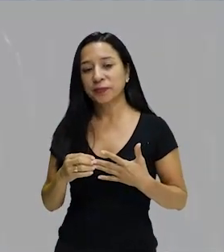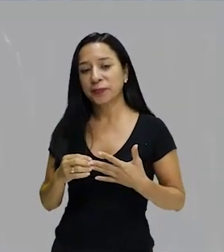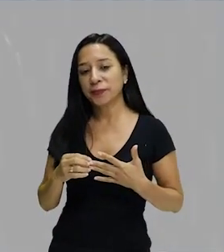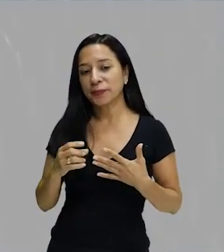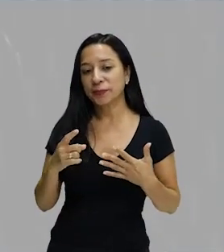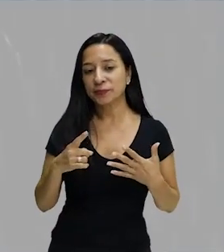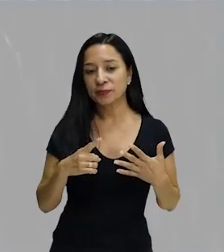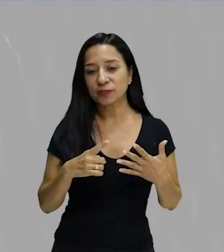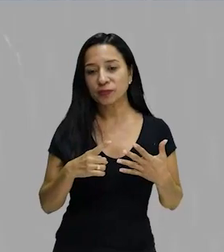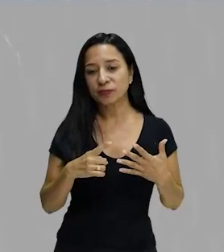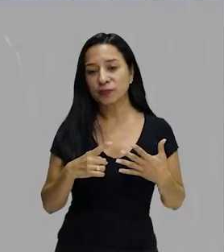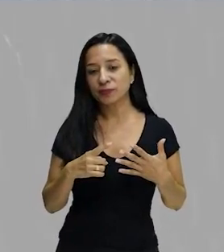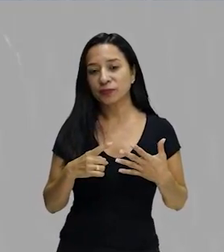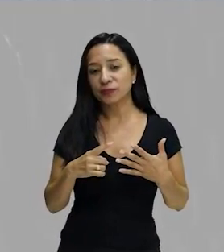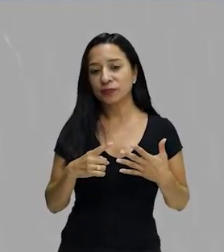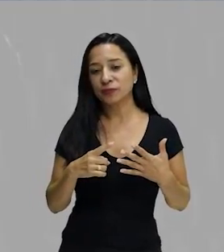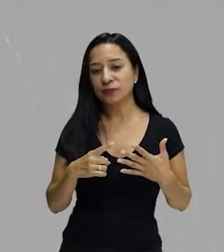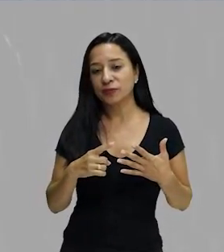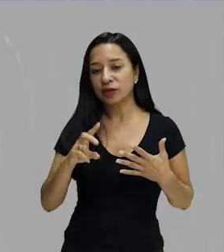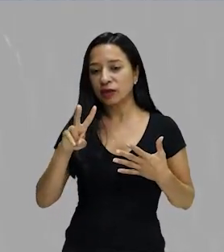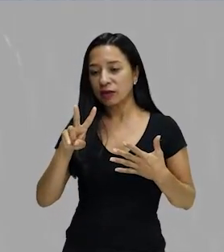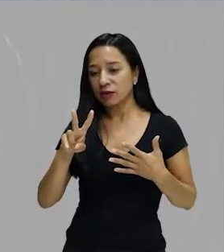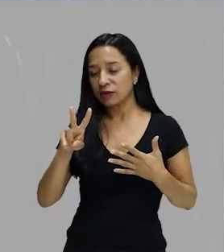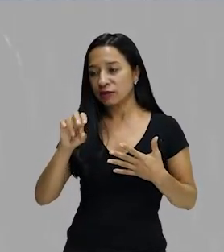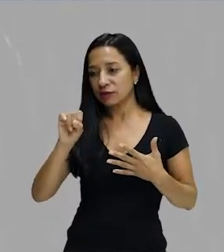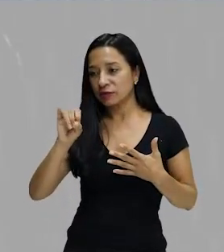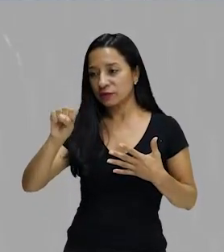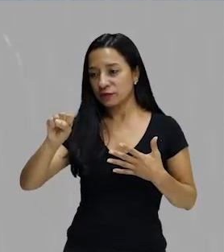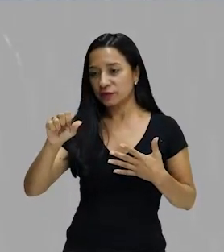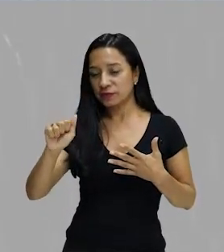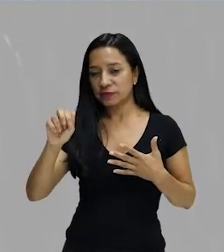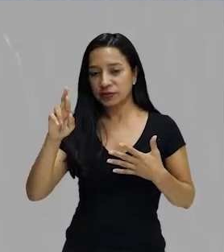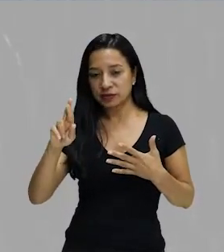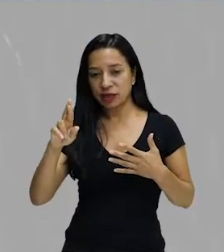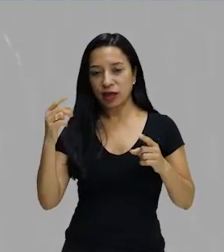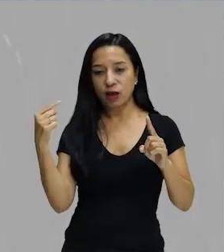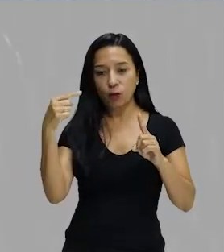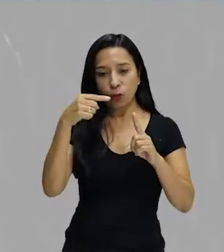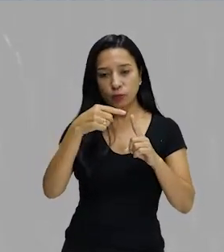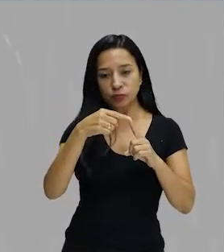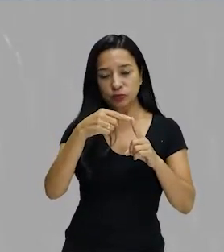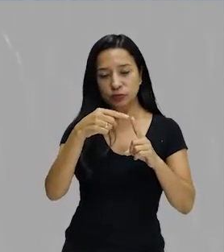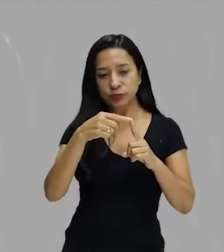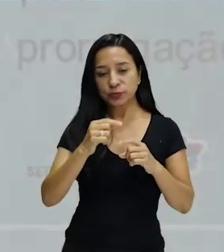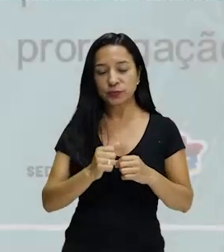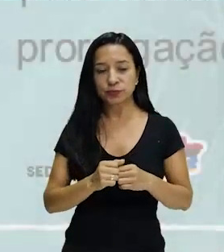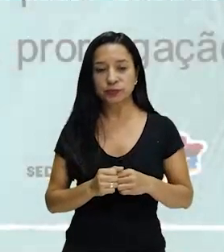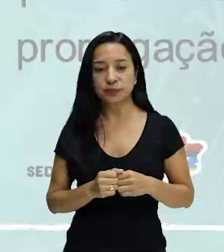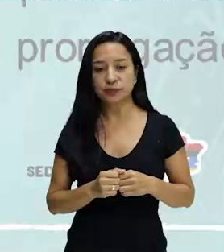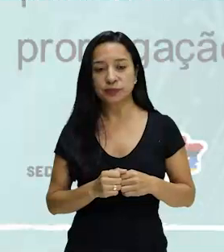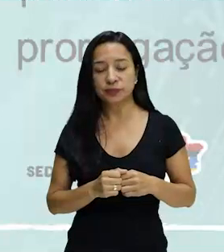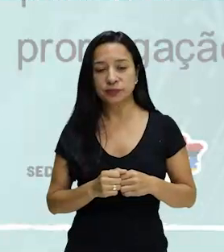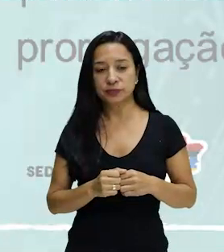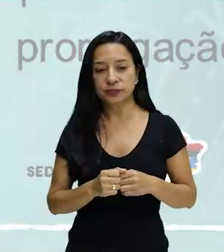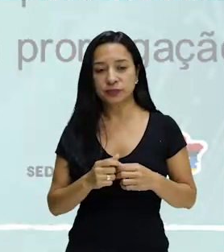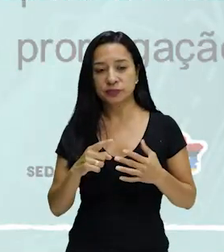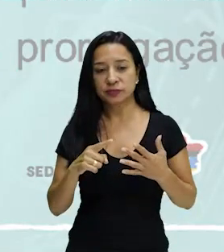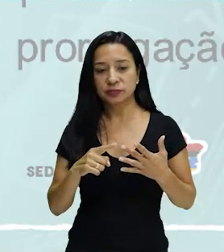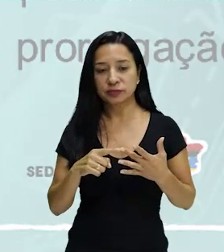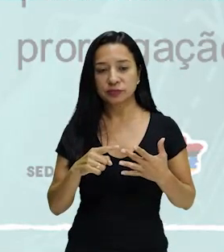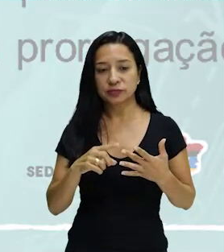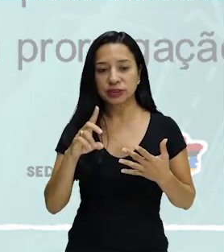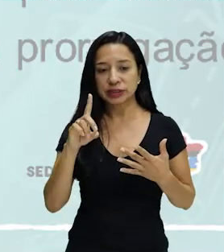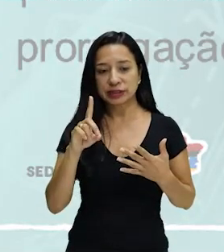euros, objetivando. O verbo visar tem sentido de mirar e sentido de objetivar.